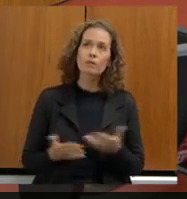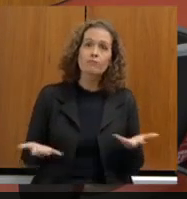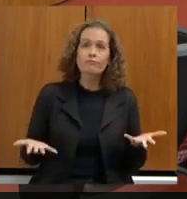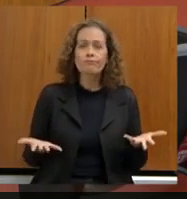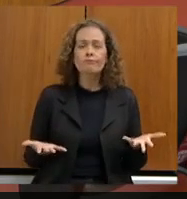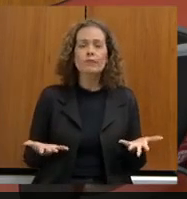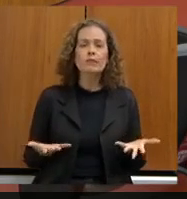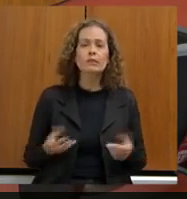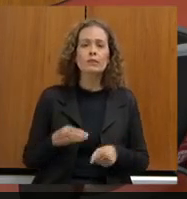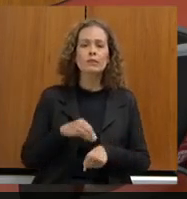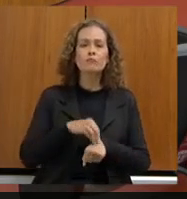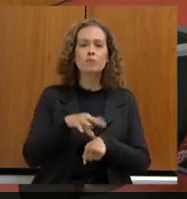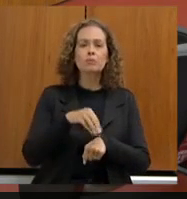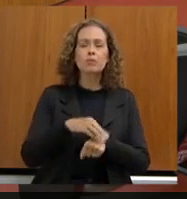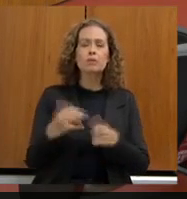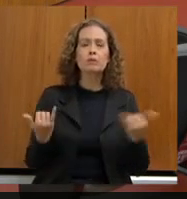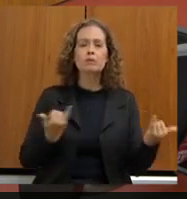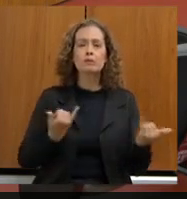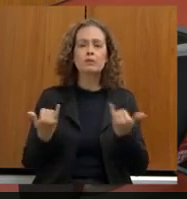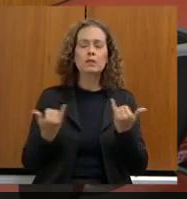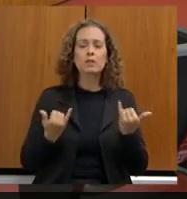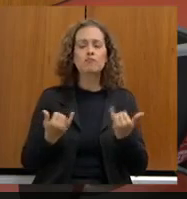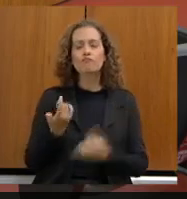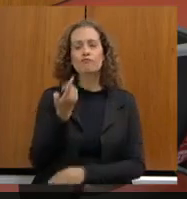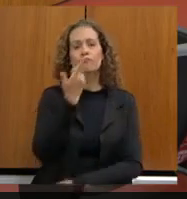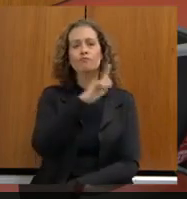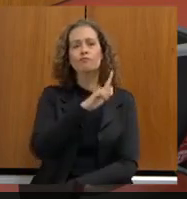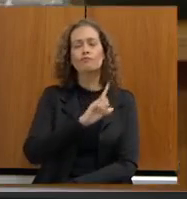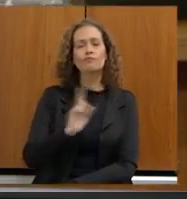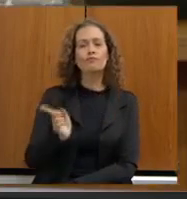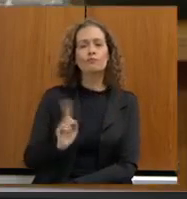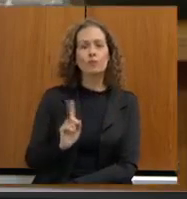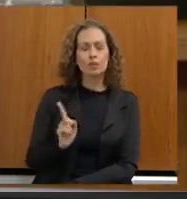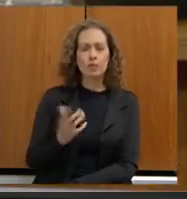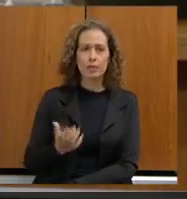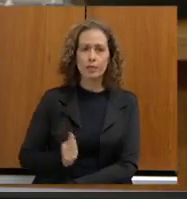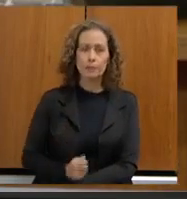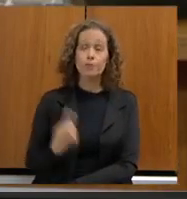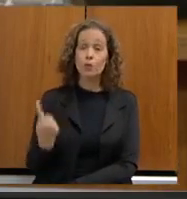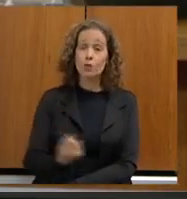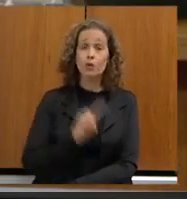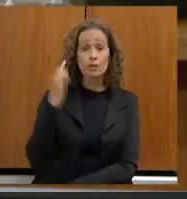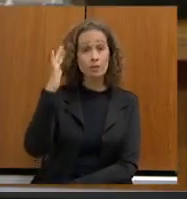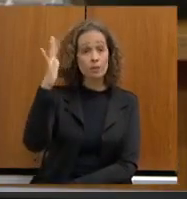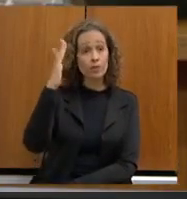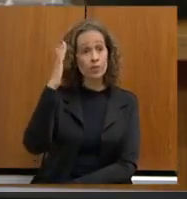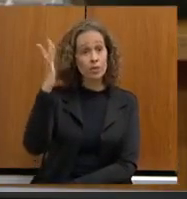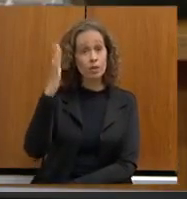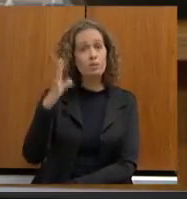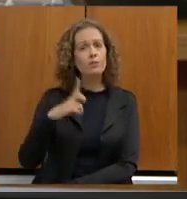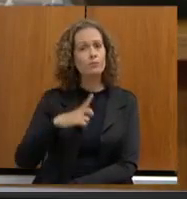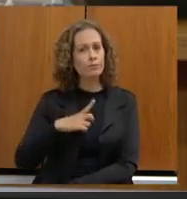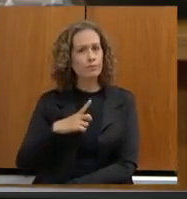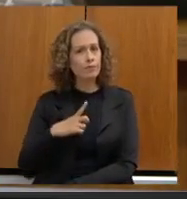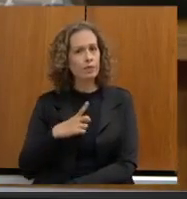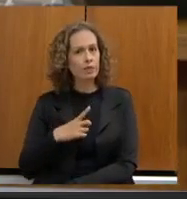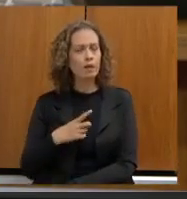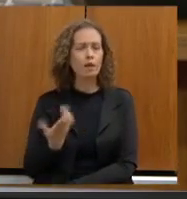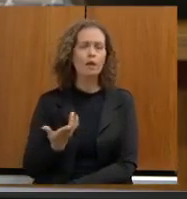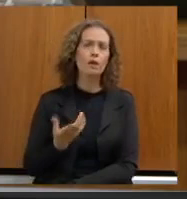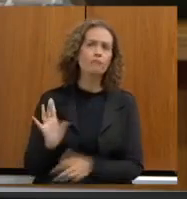elementos suficientes para fazer esta conexão gente realmente suspeita nós imaginamos que isso tem relação sim